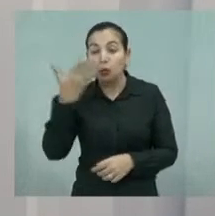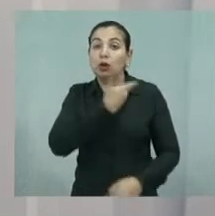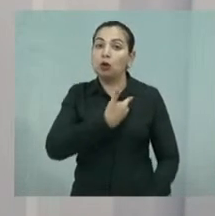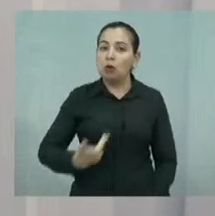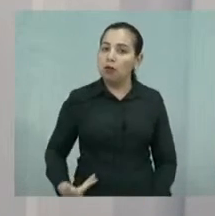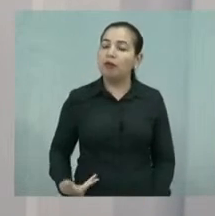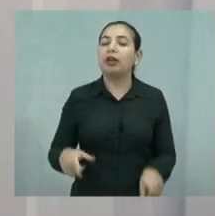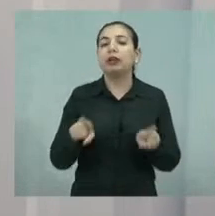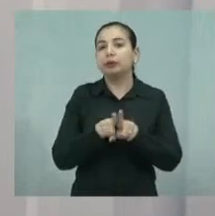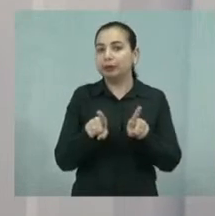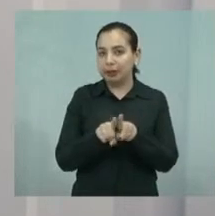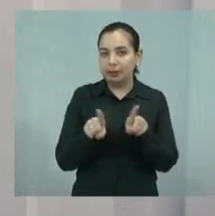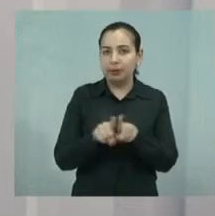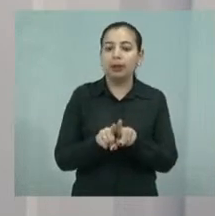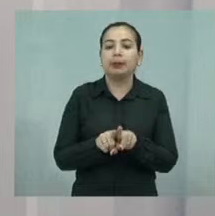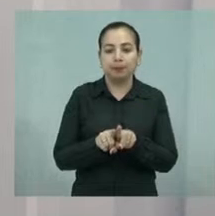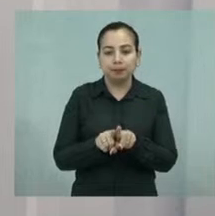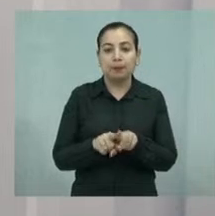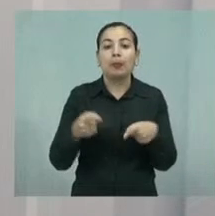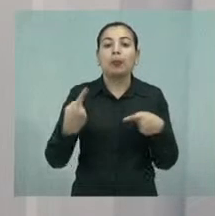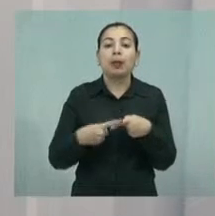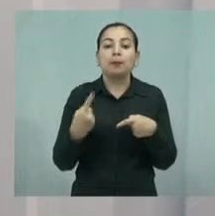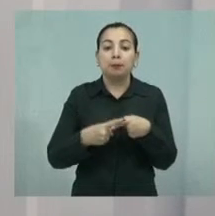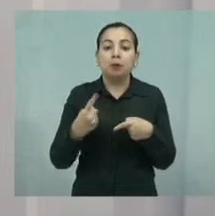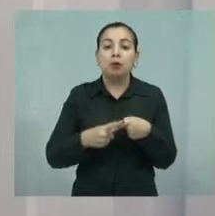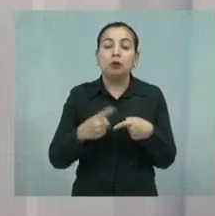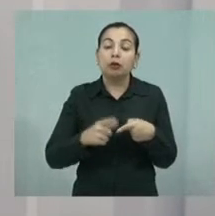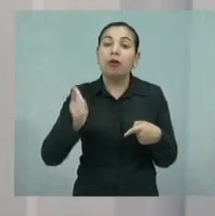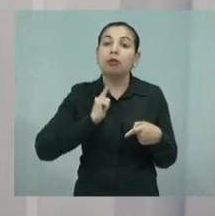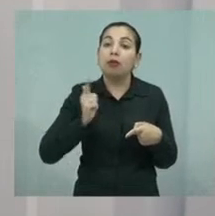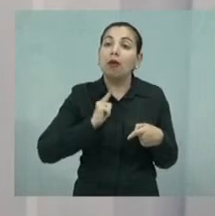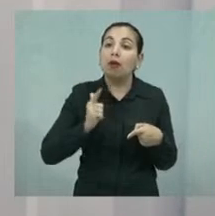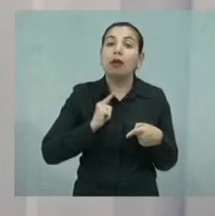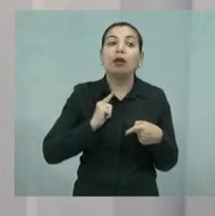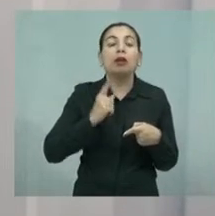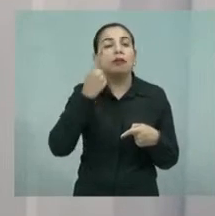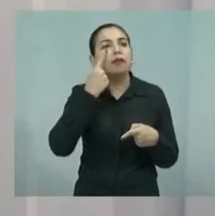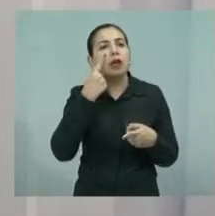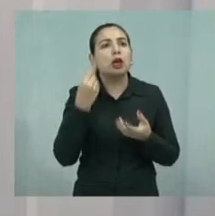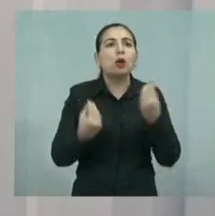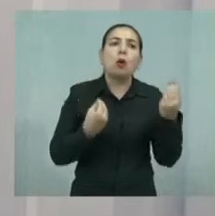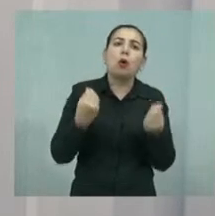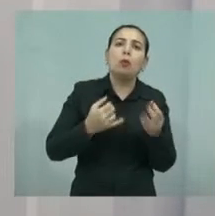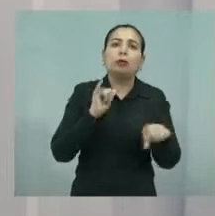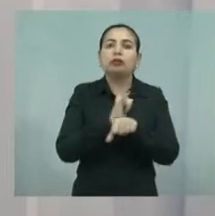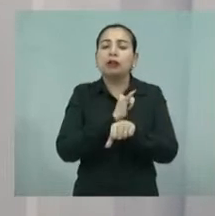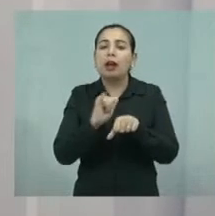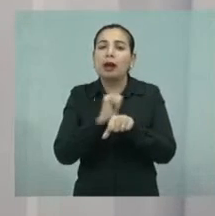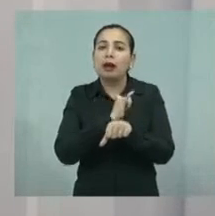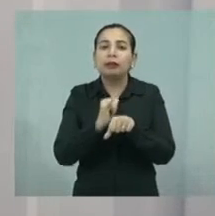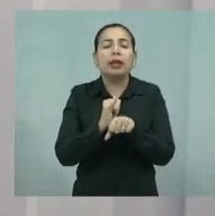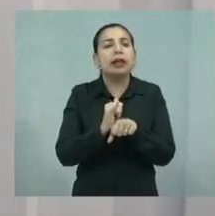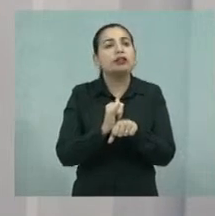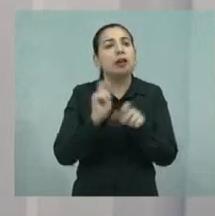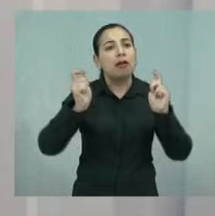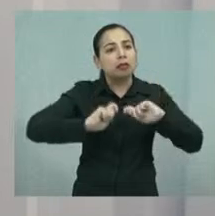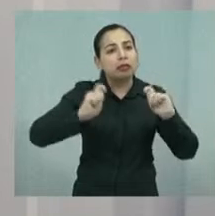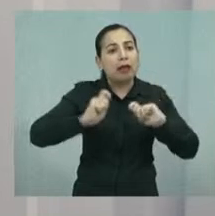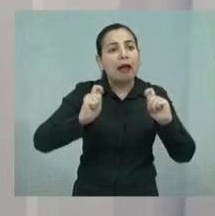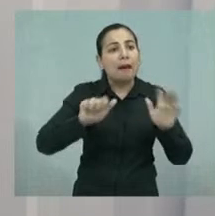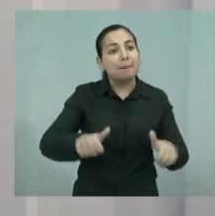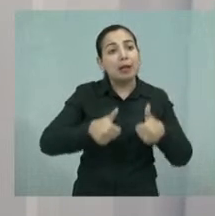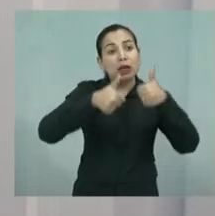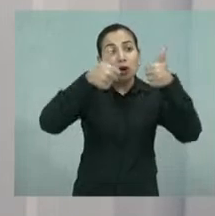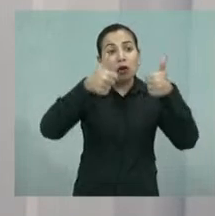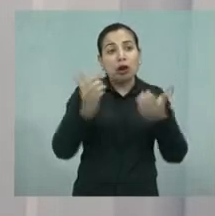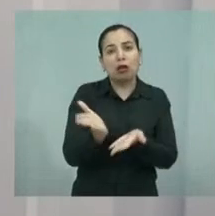municipais, haja vista que há que se desenvolver mecanismos nos municípios no sentido de melhorar a